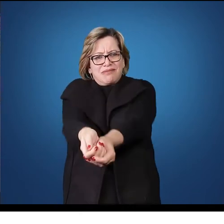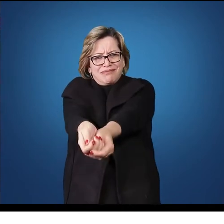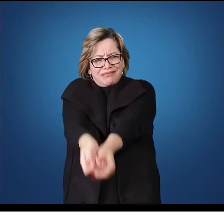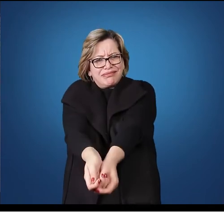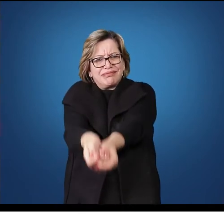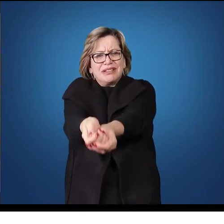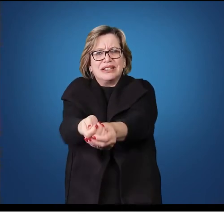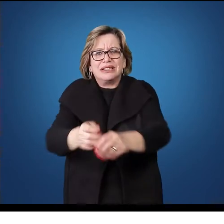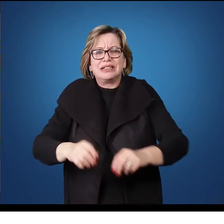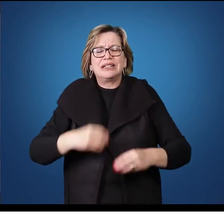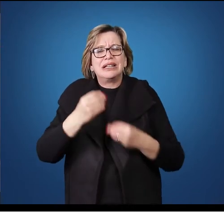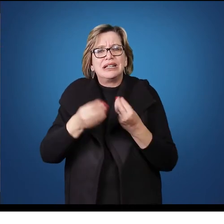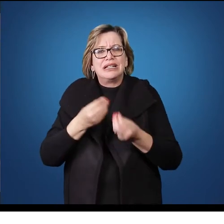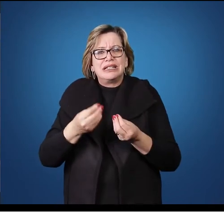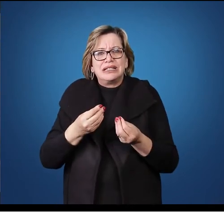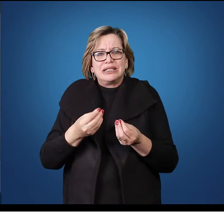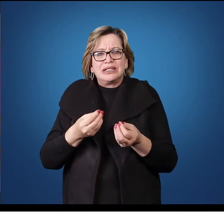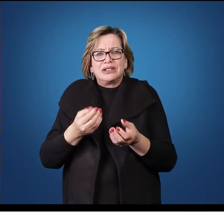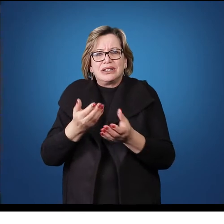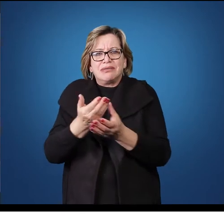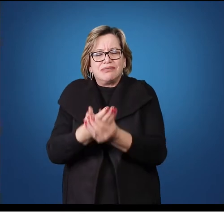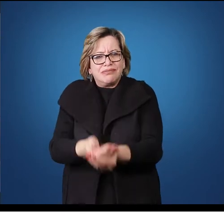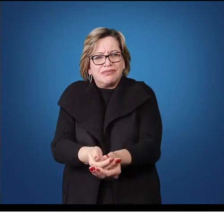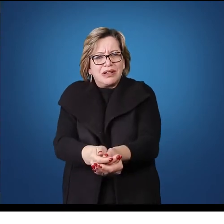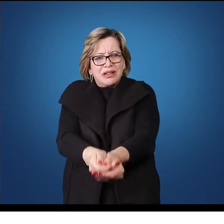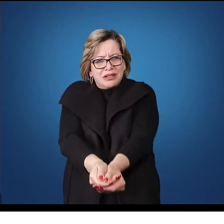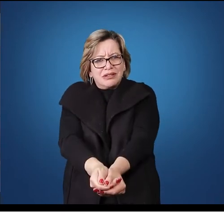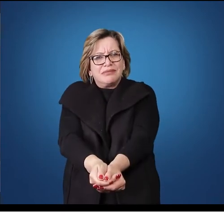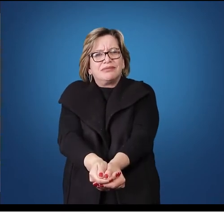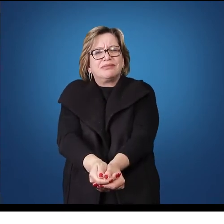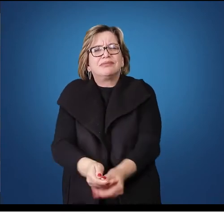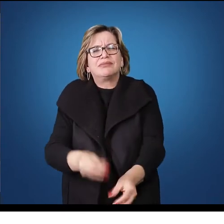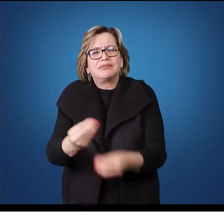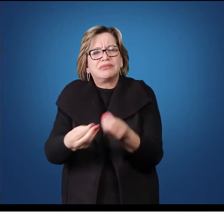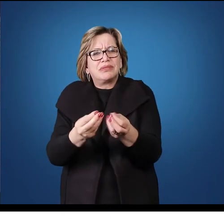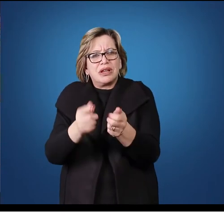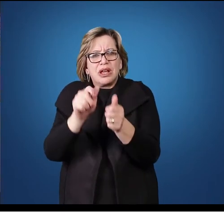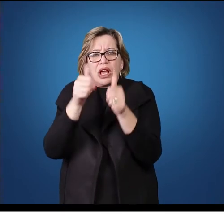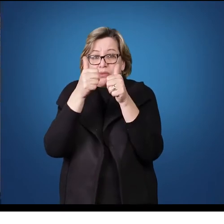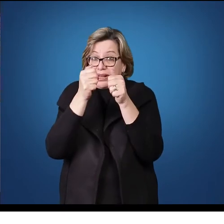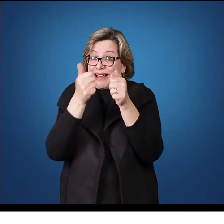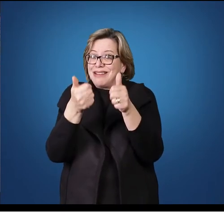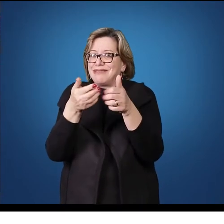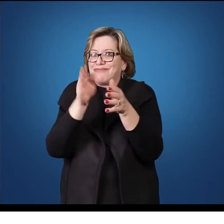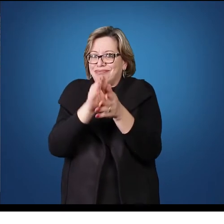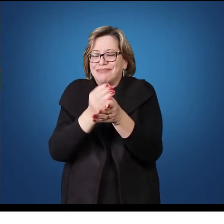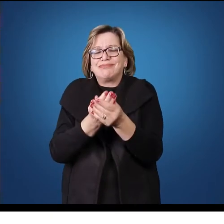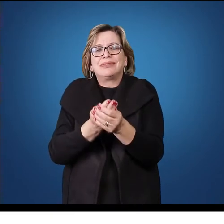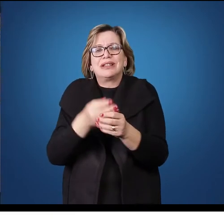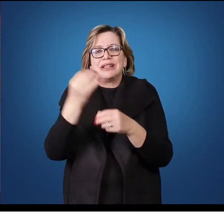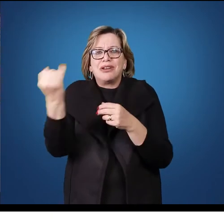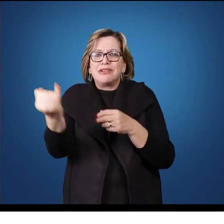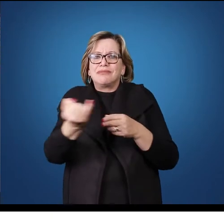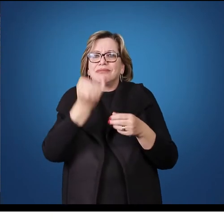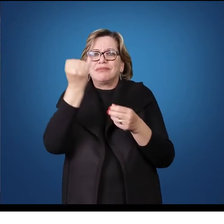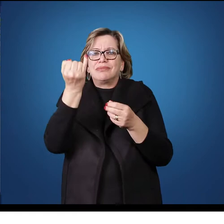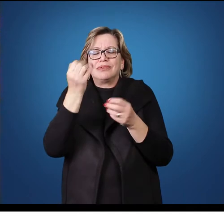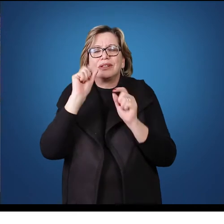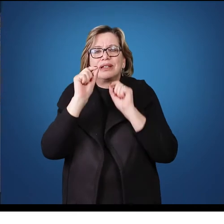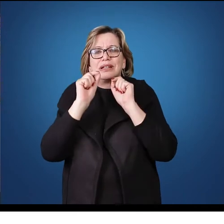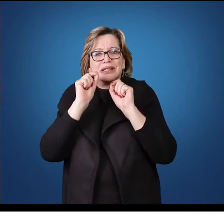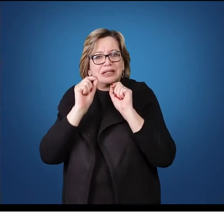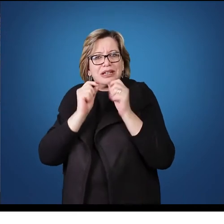estendidos e aquela posição entre uma mão sobre a outra, fechando os polegares na frente. O importante da manchete, mesma coisa do toque. Quem